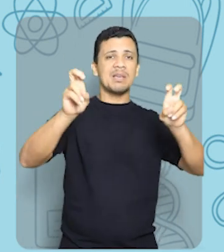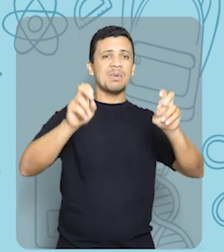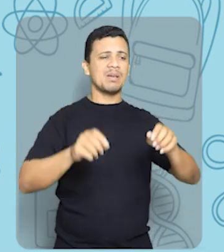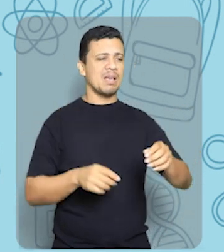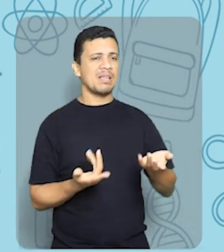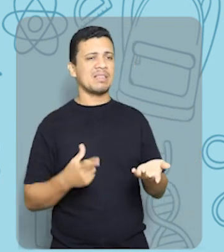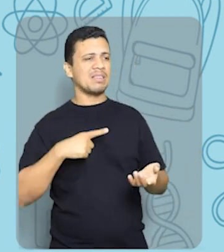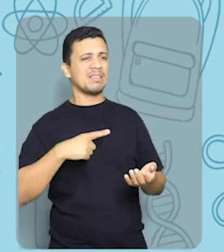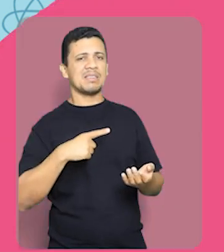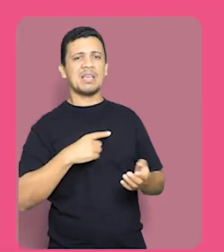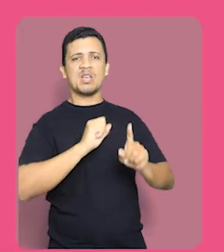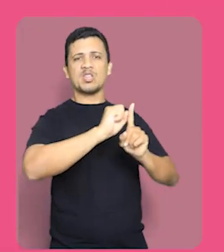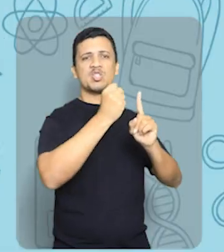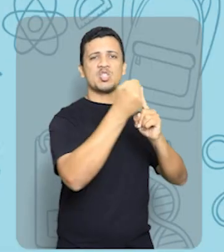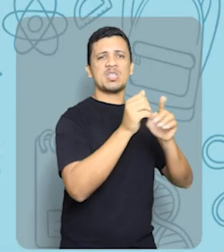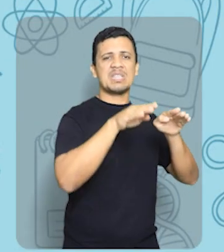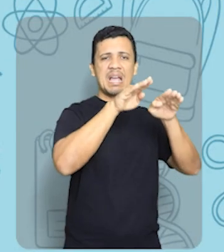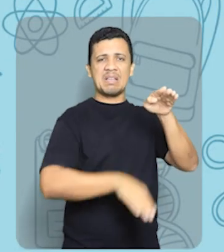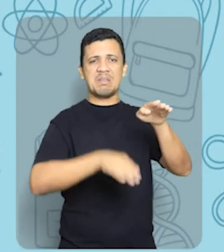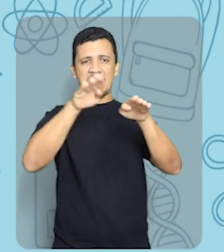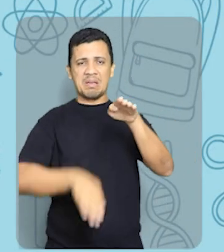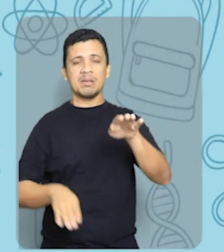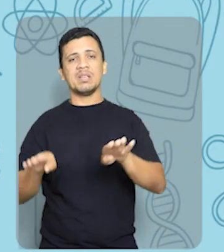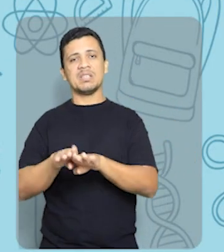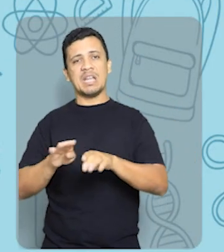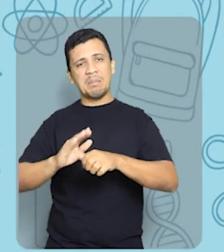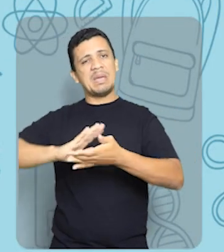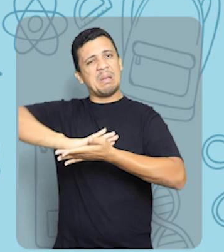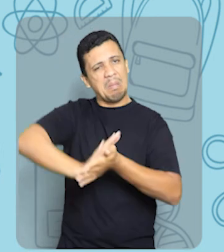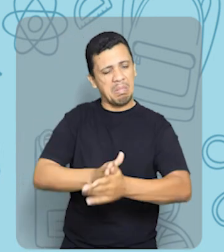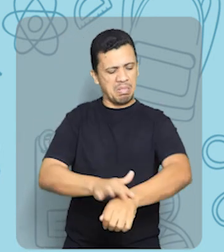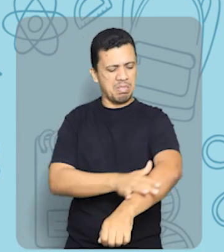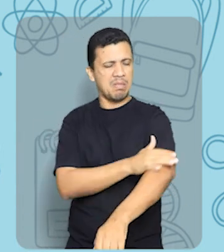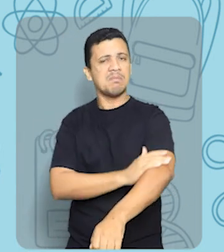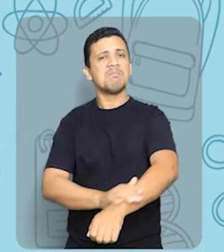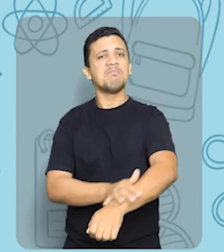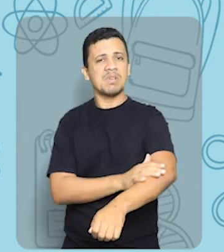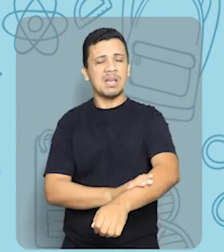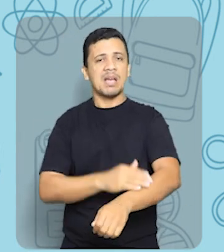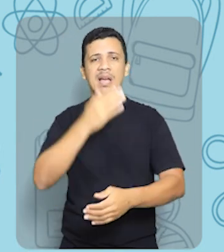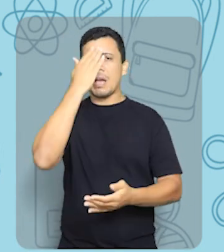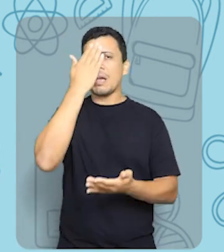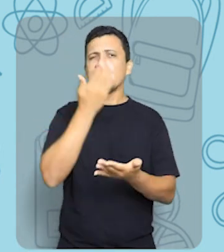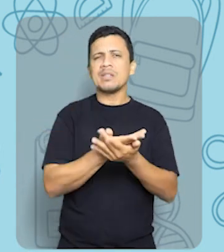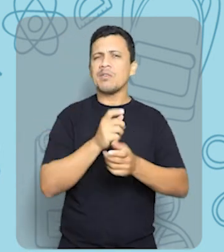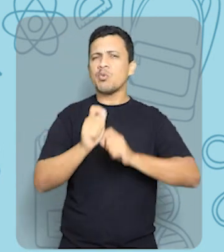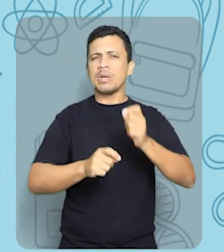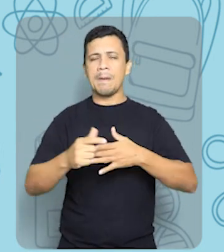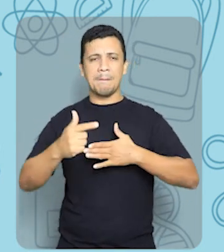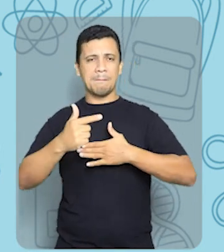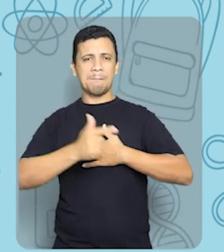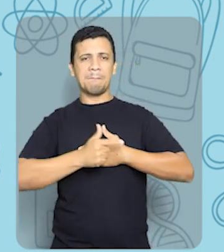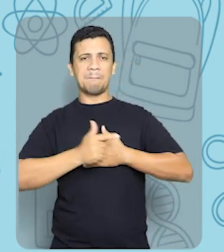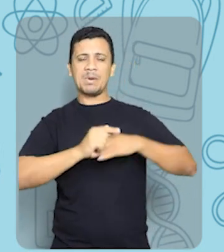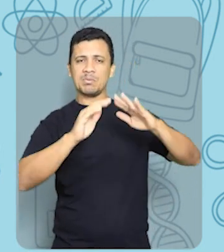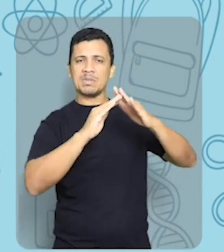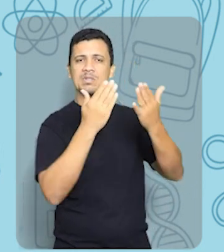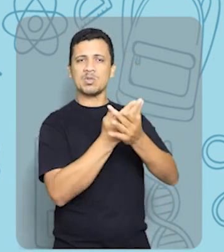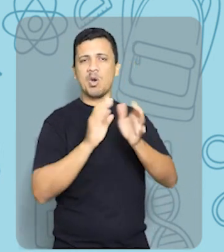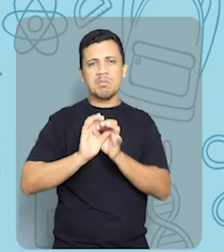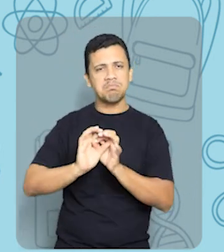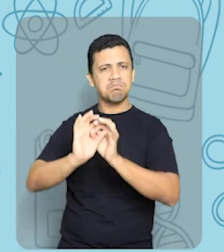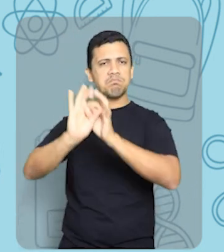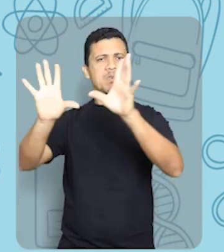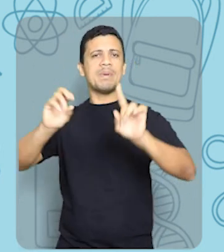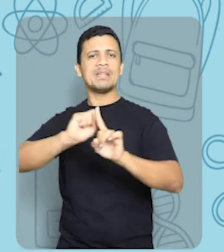desigualdade social e racismo. Ele acreditava no papel da escola como meio de libertação da opressão social,